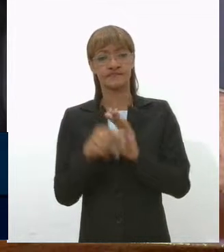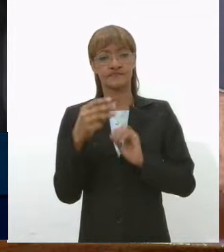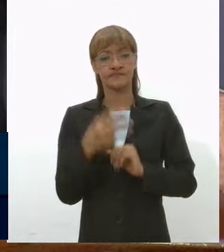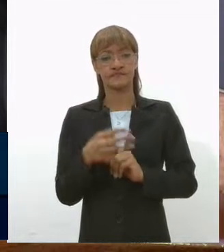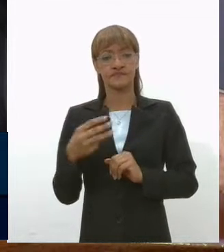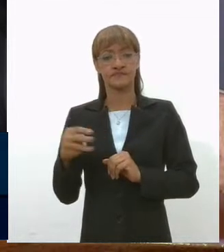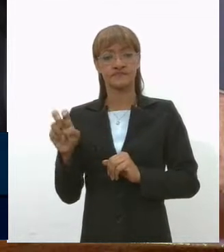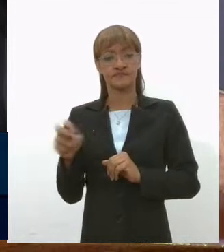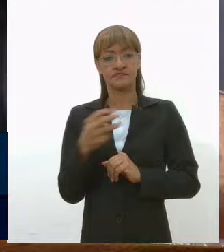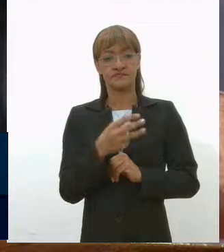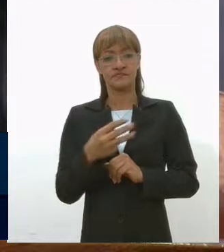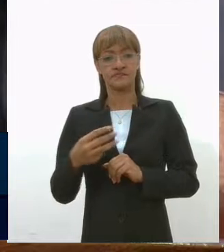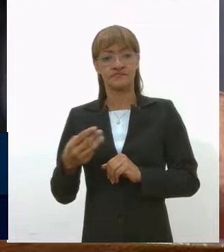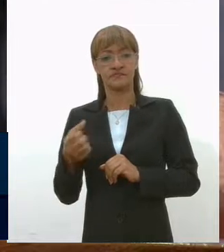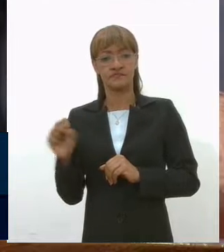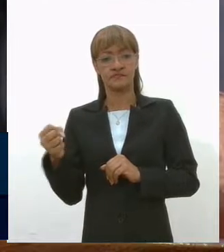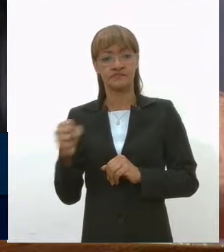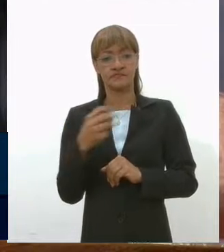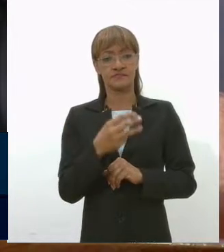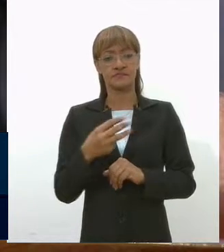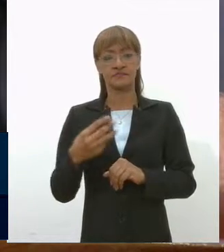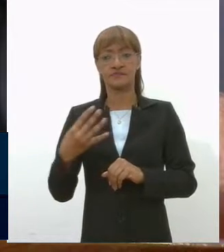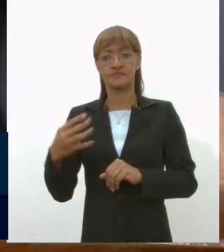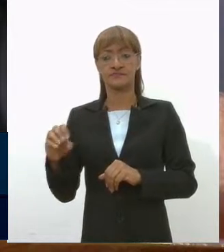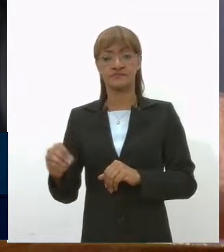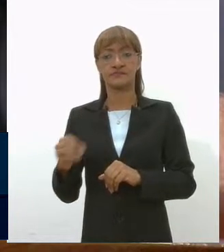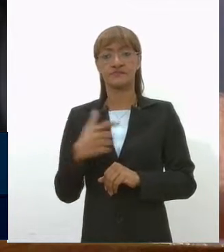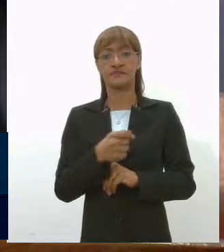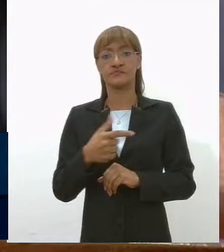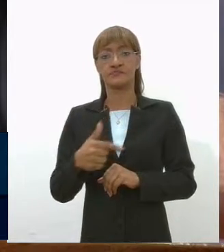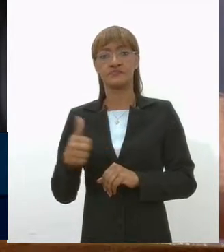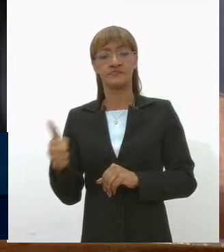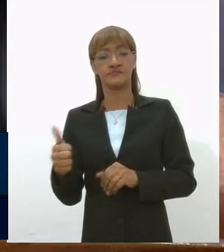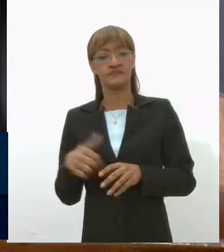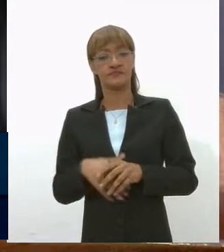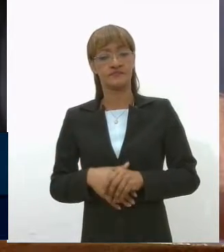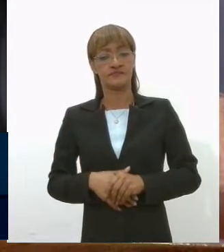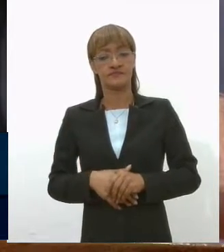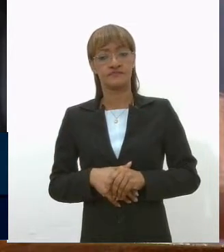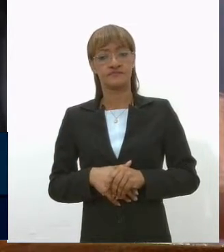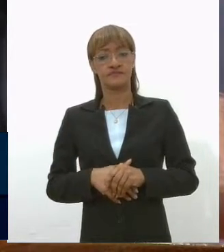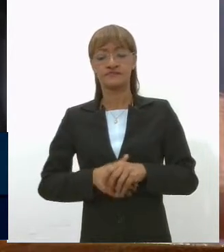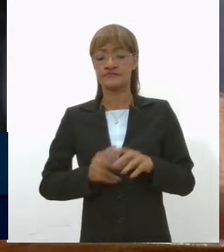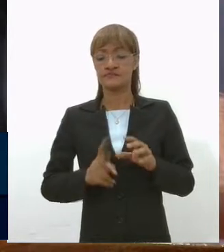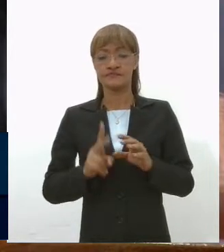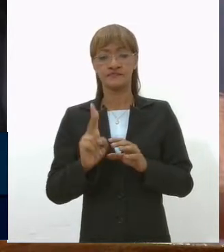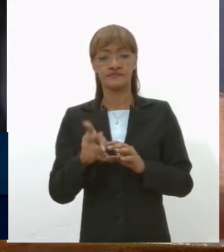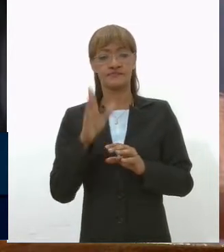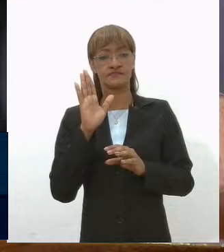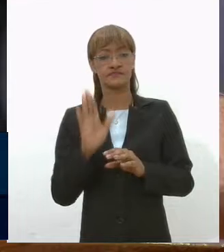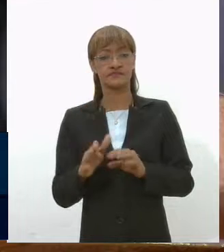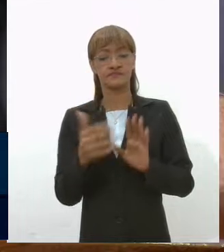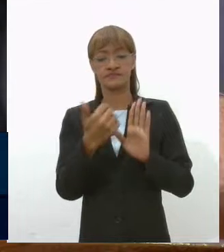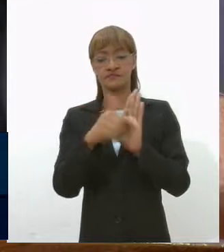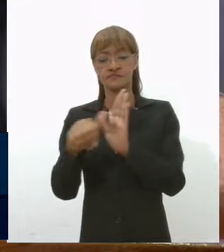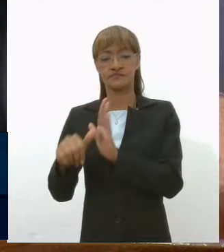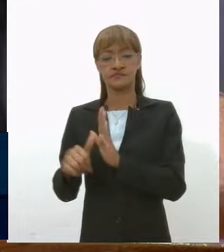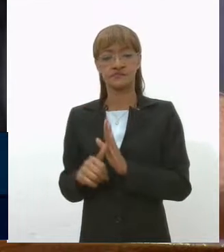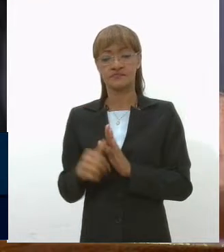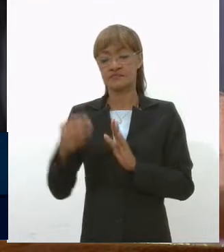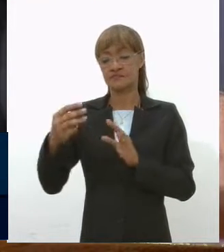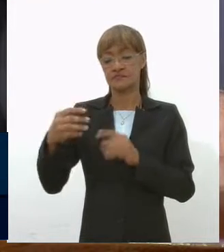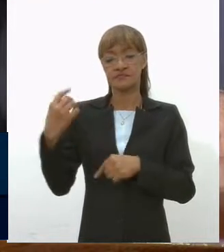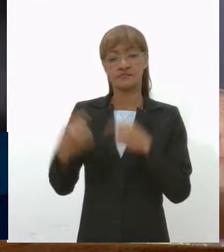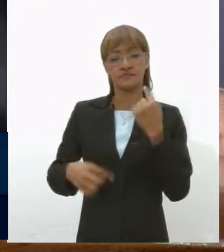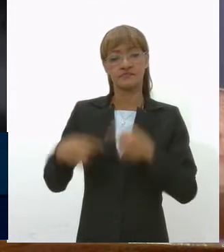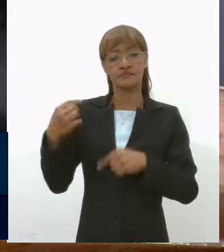335, 338, 340/2021. Prosseguindo, foi colocado em apreciação, em terceira discussão,